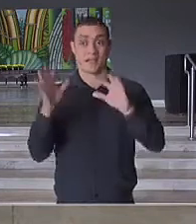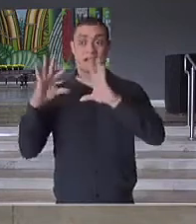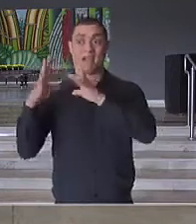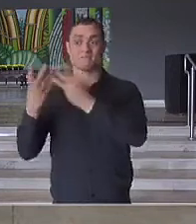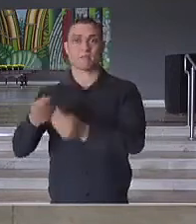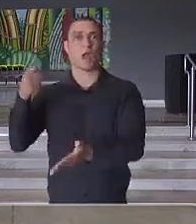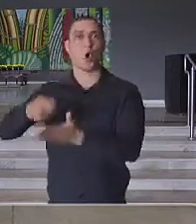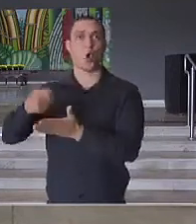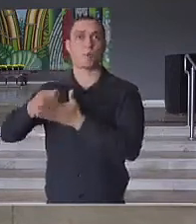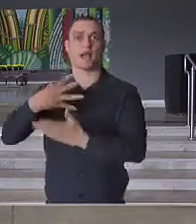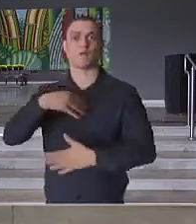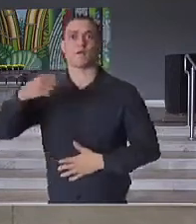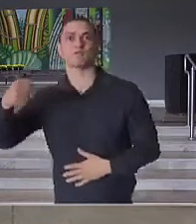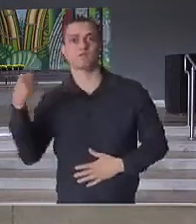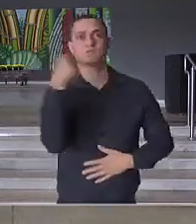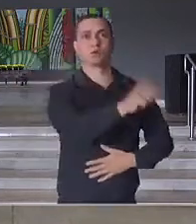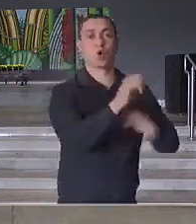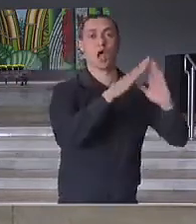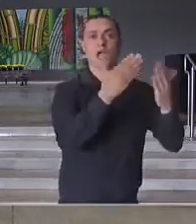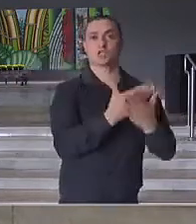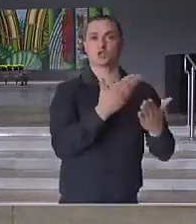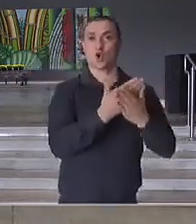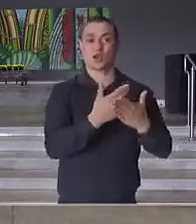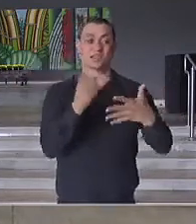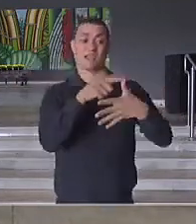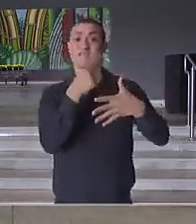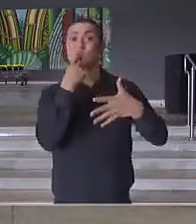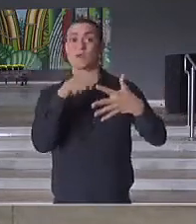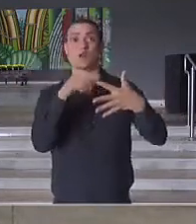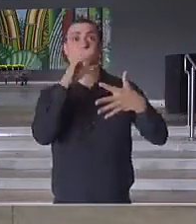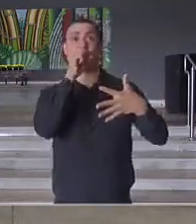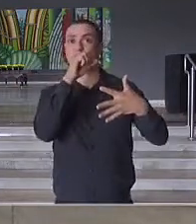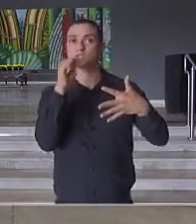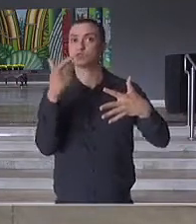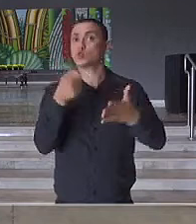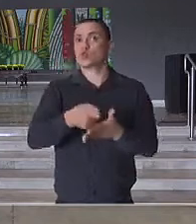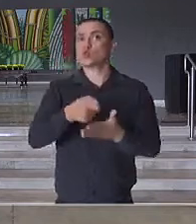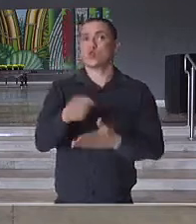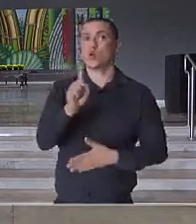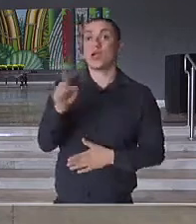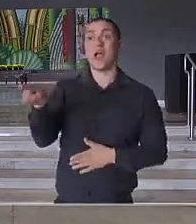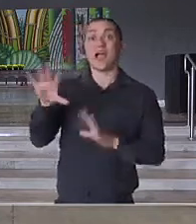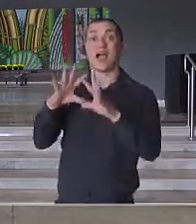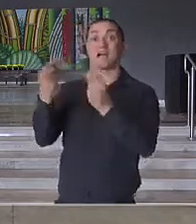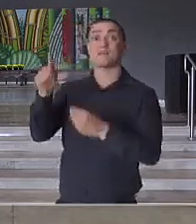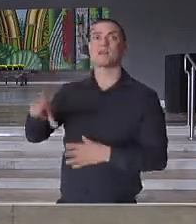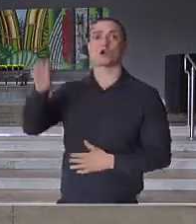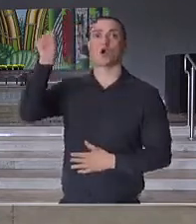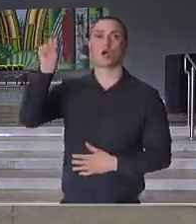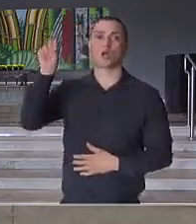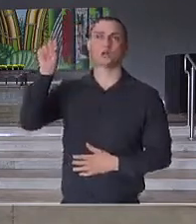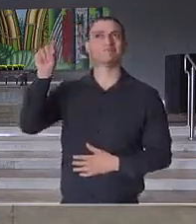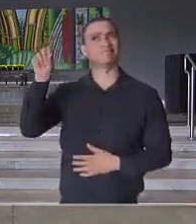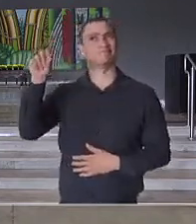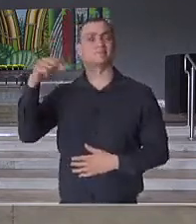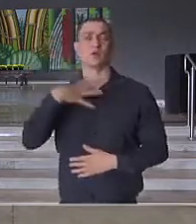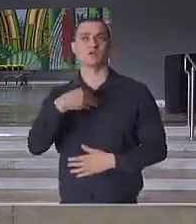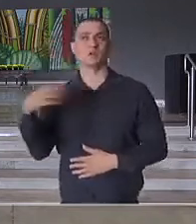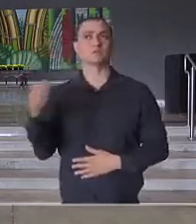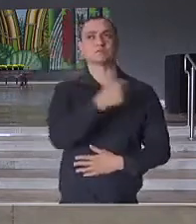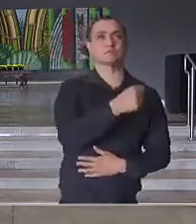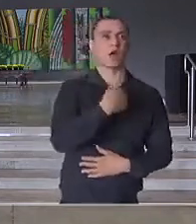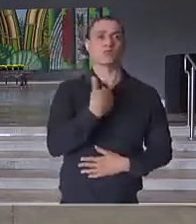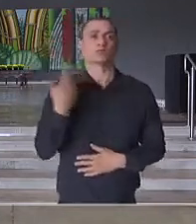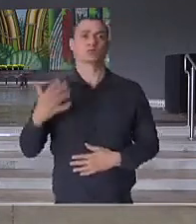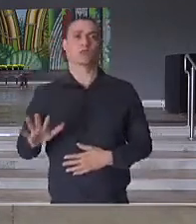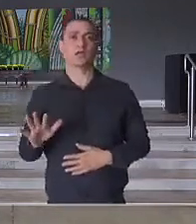enviar as suas crianças para a escola na bandeira vermelha e na bandeira laranja. Então, a família poderá optar e dizer, não quero mandar